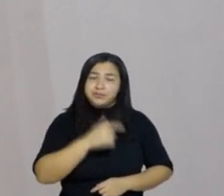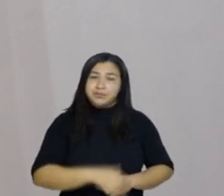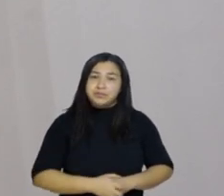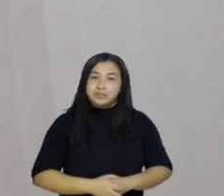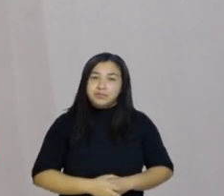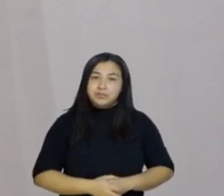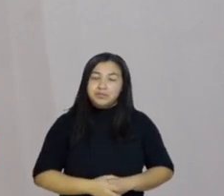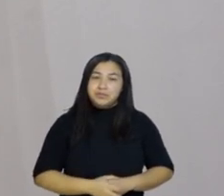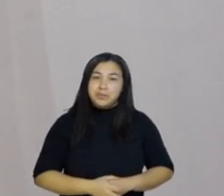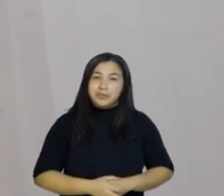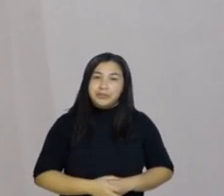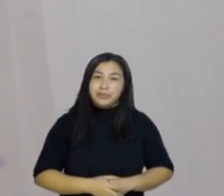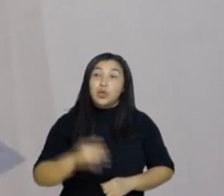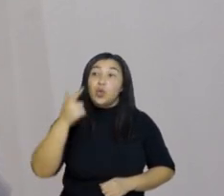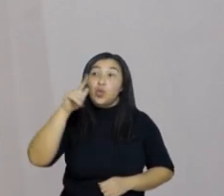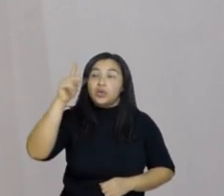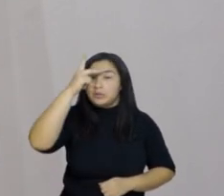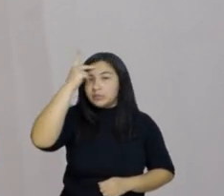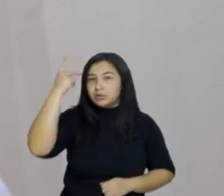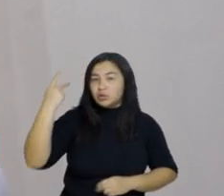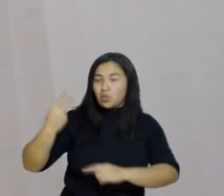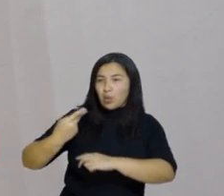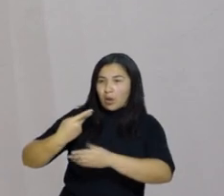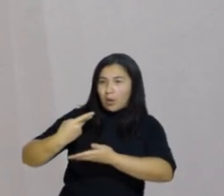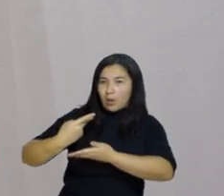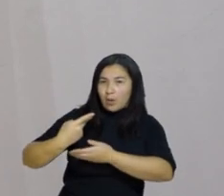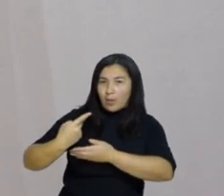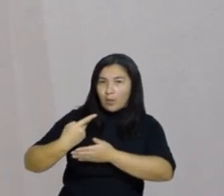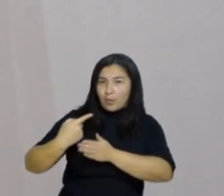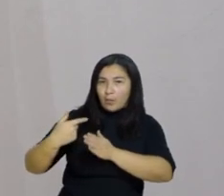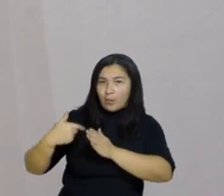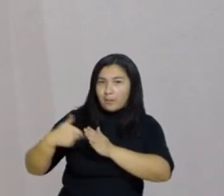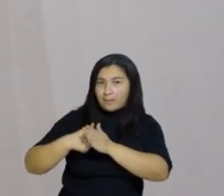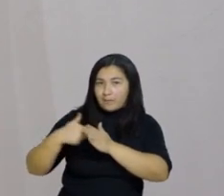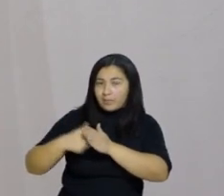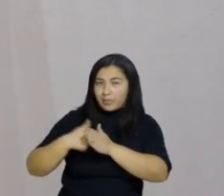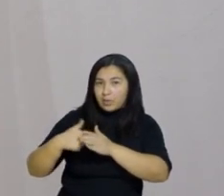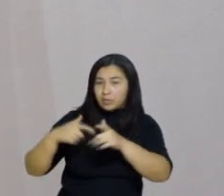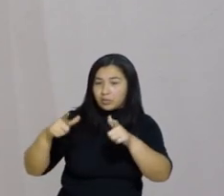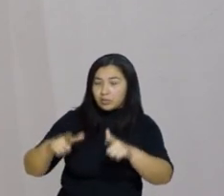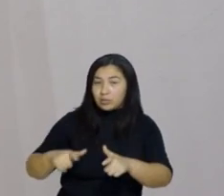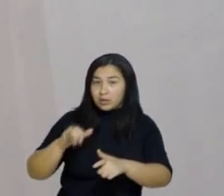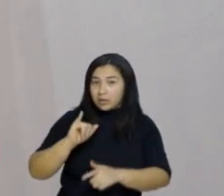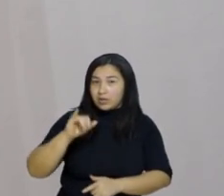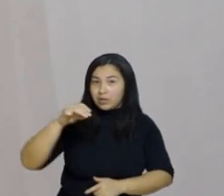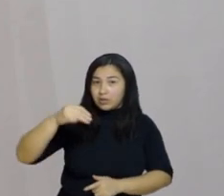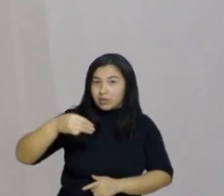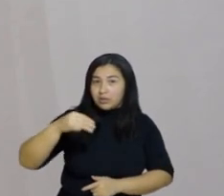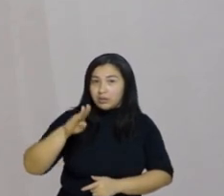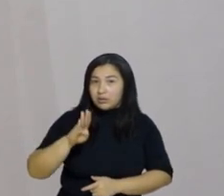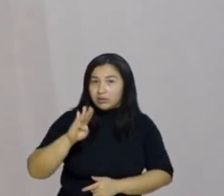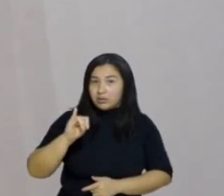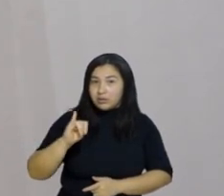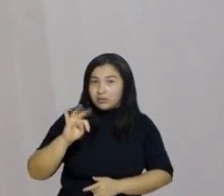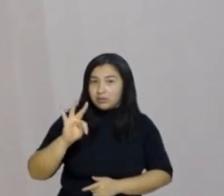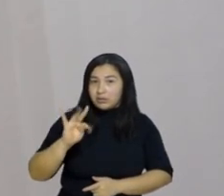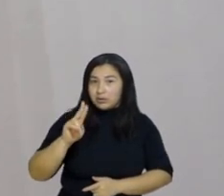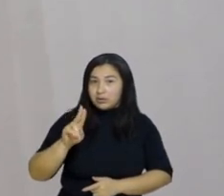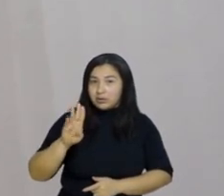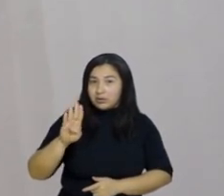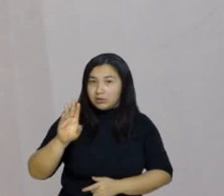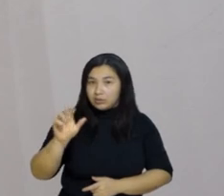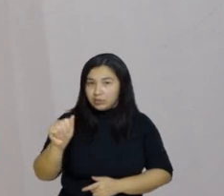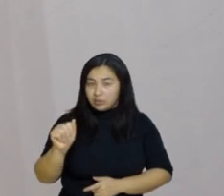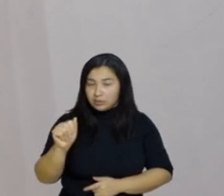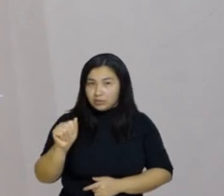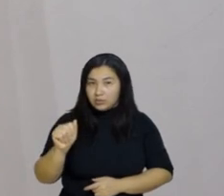procurados pelo pessoal lá de Imbituba, vereador Tiago Rosa, que nos